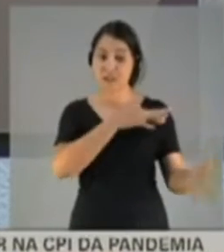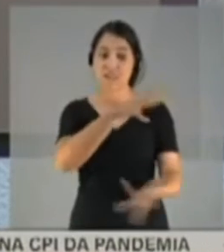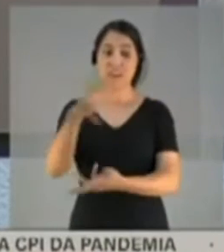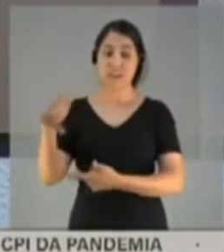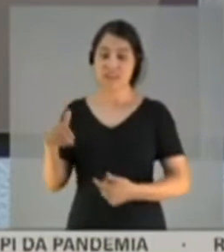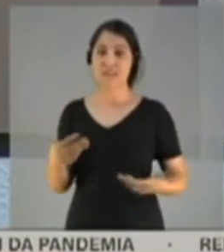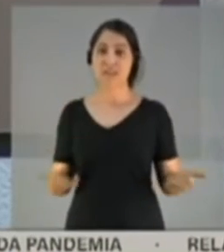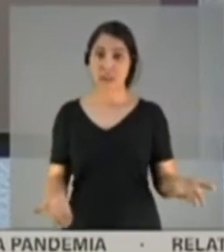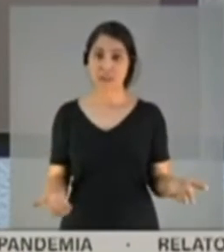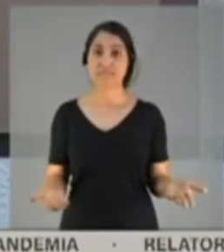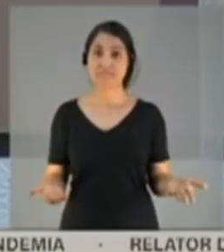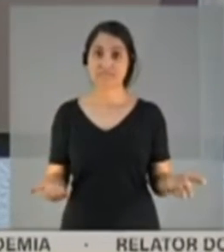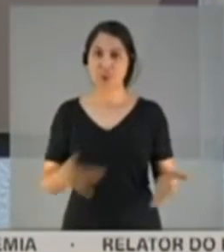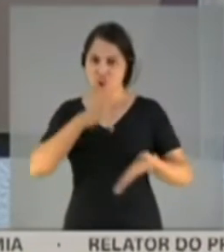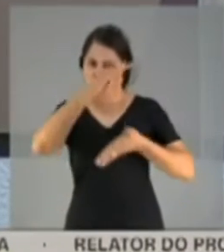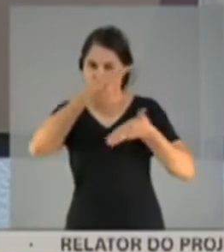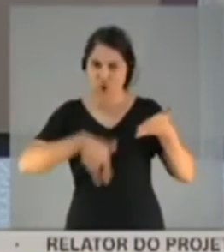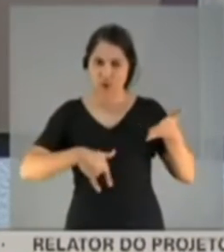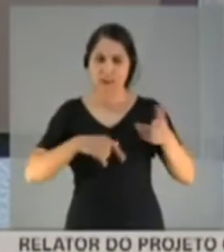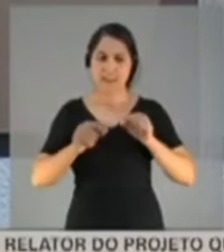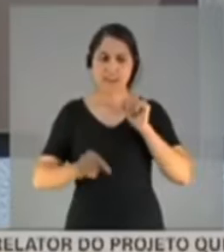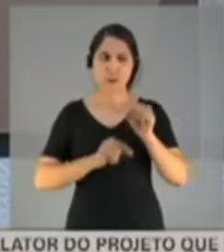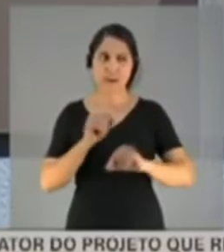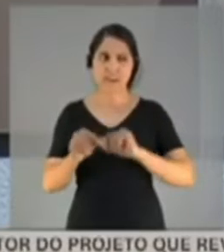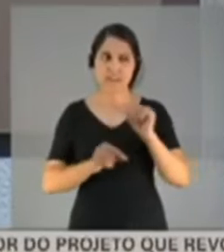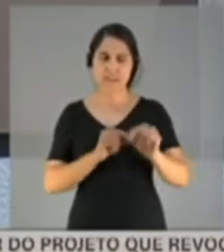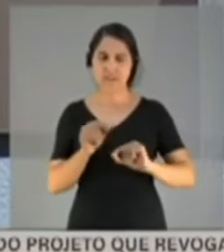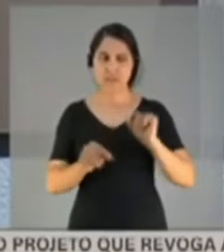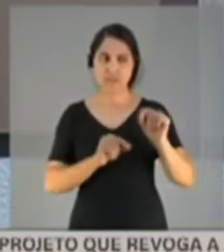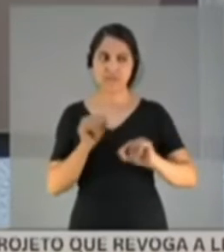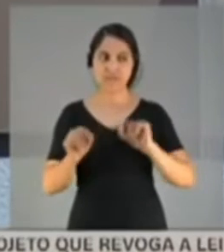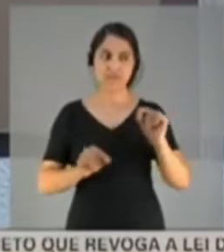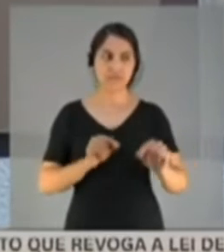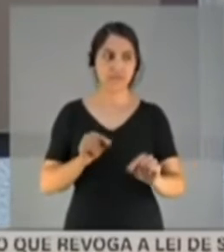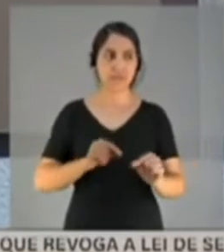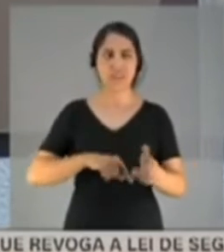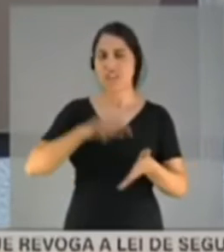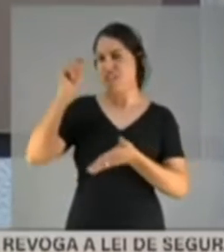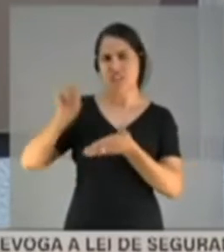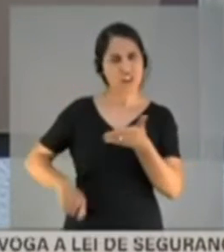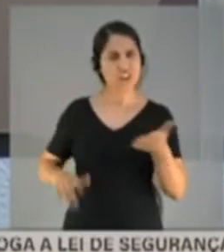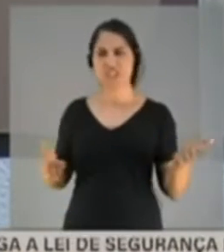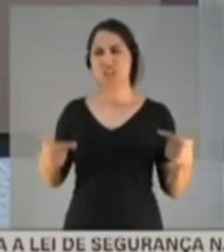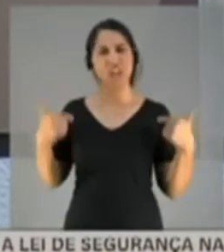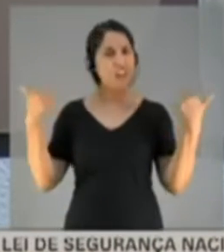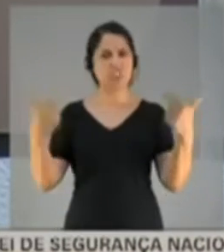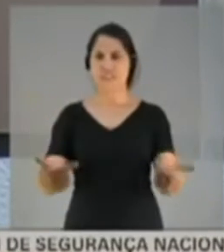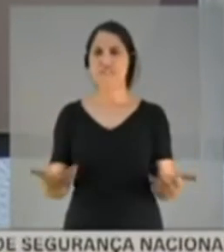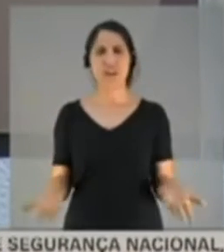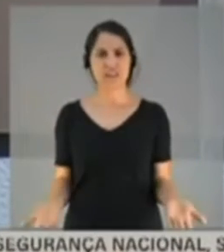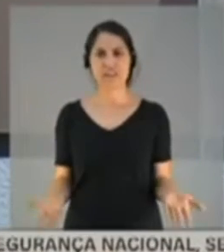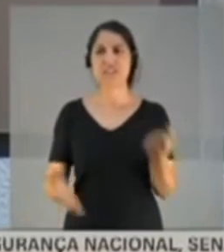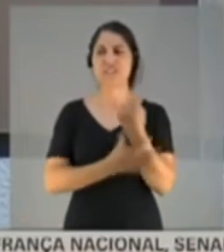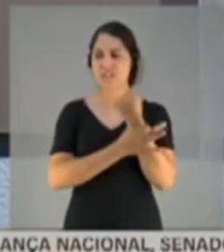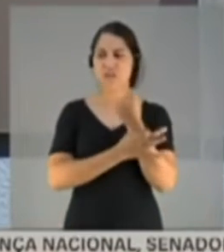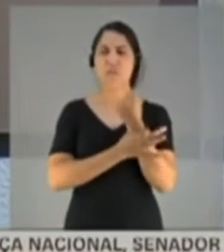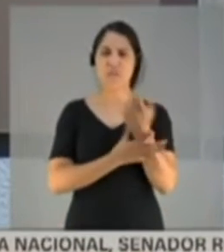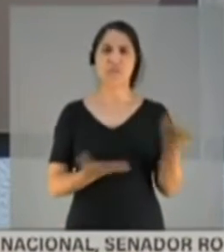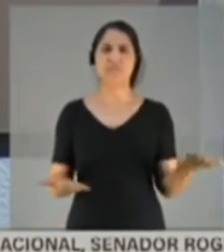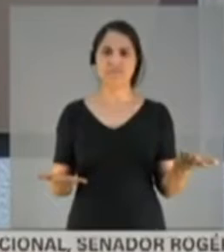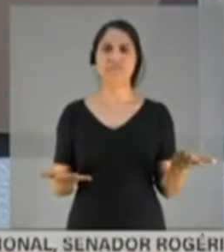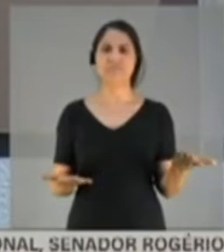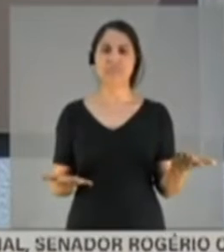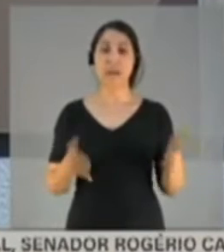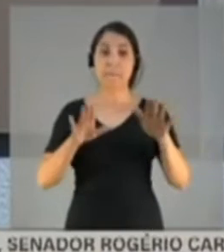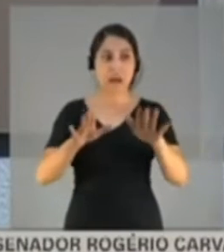são os documentos de importação. E eu falei para ele, não assina, não faça, segura, estou aguardando o